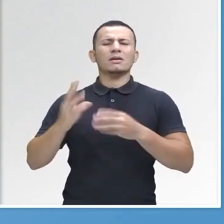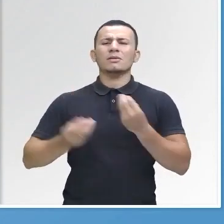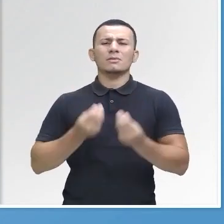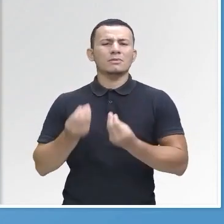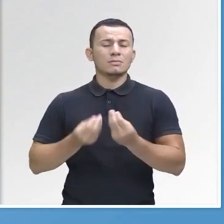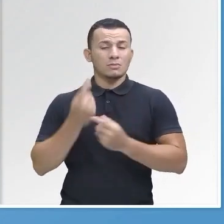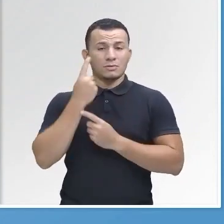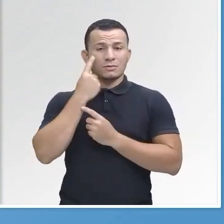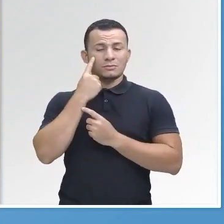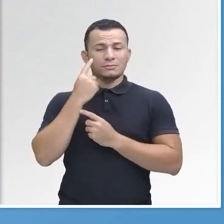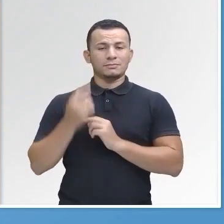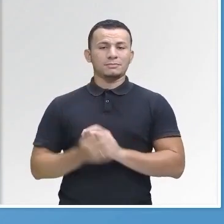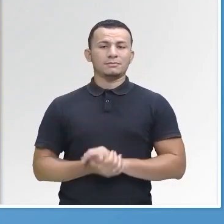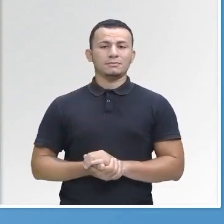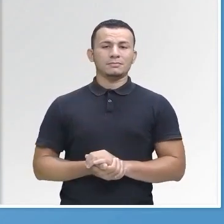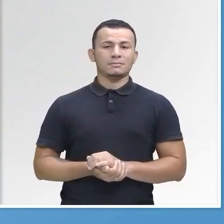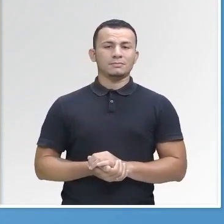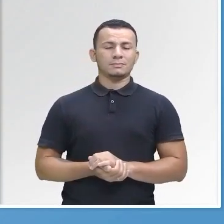De olho na tela.